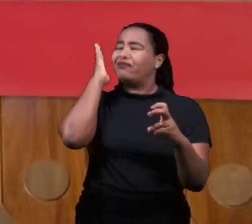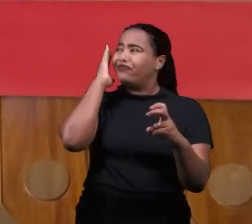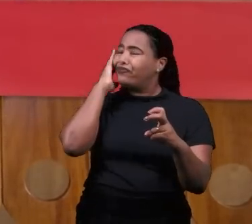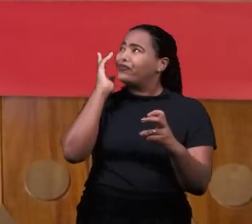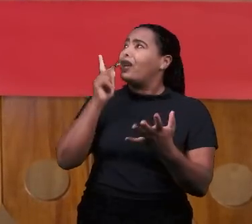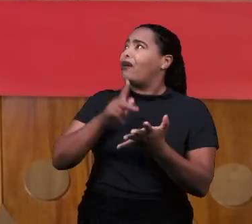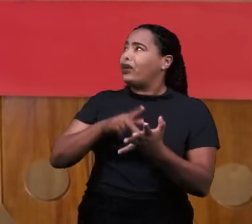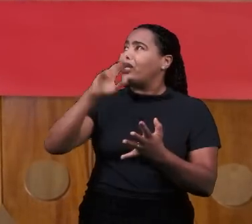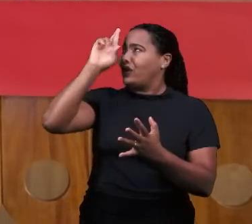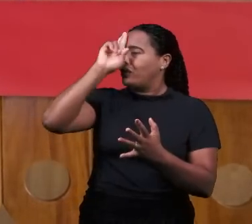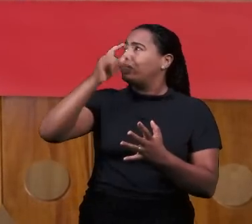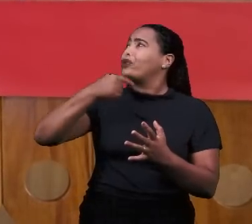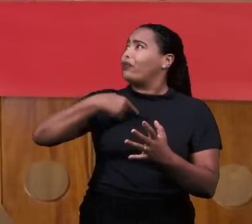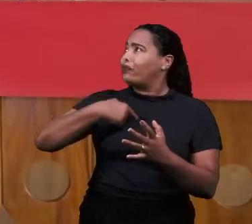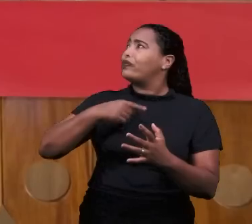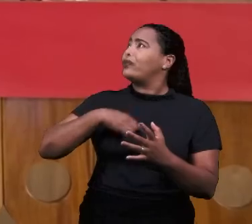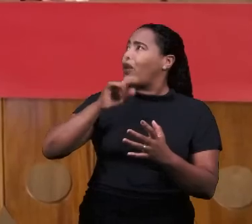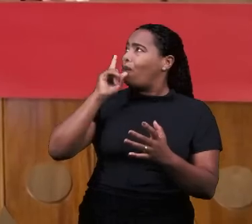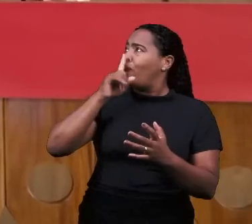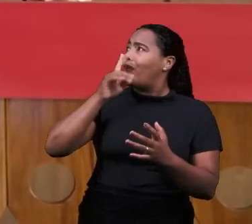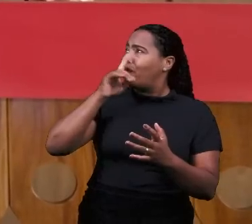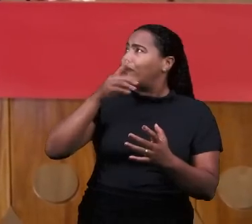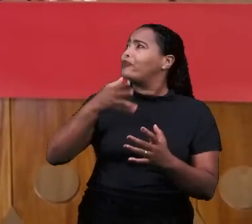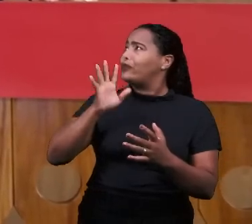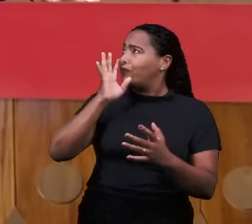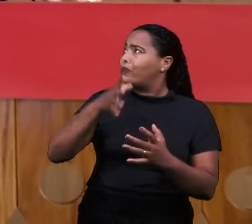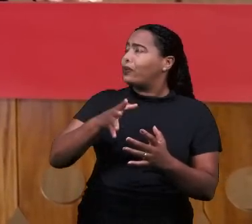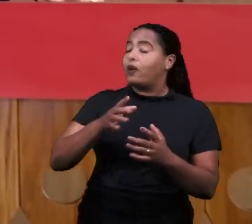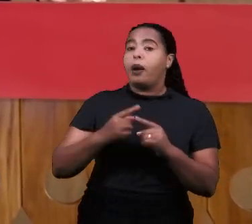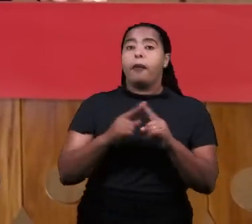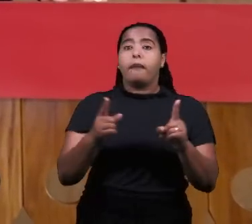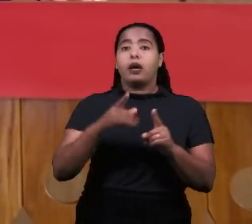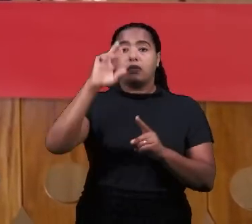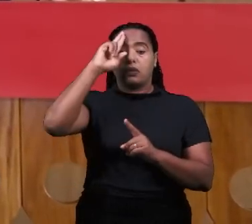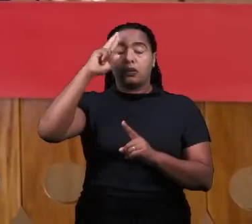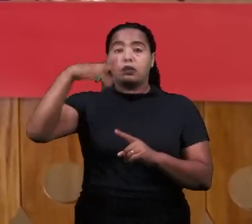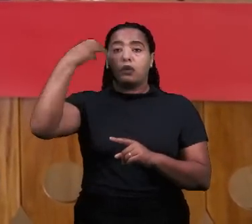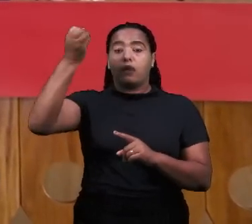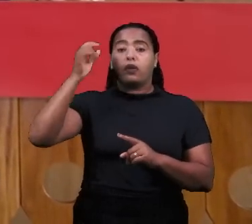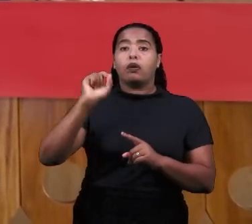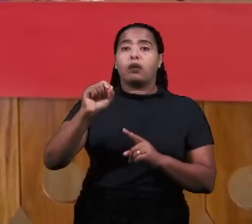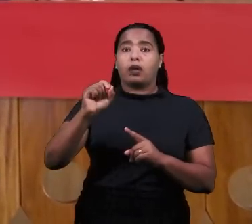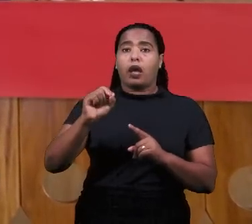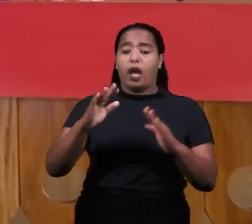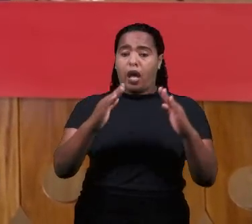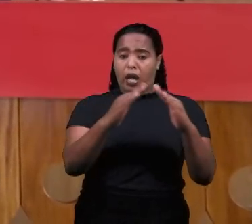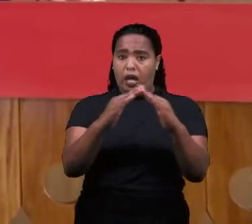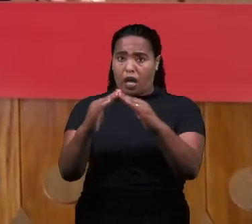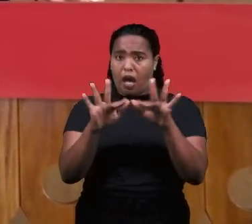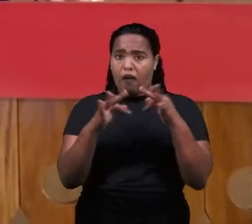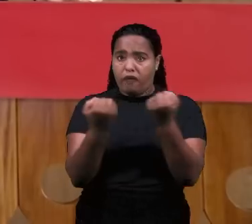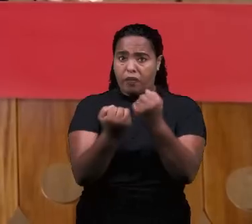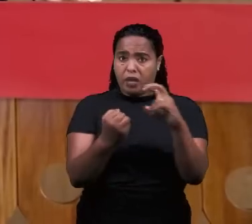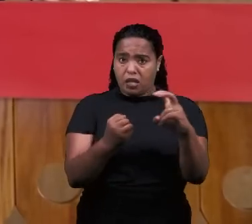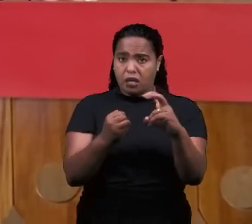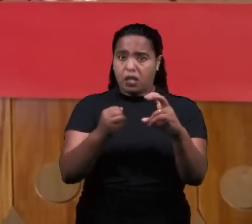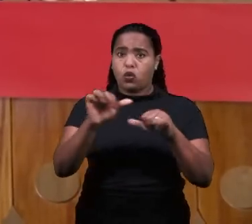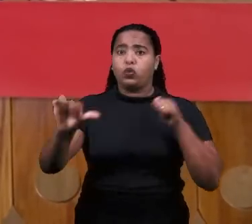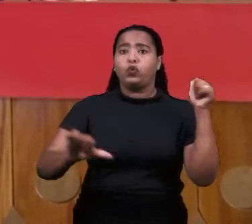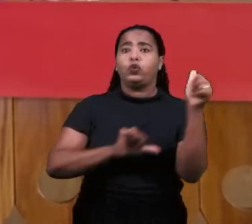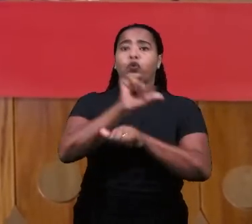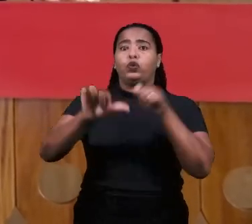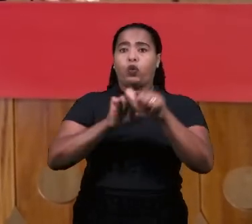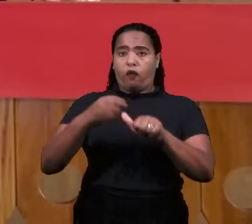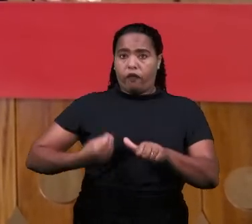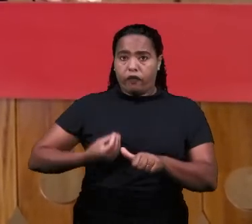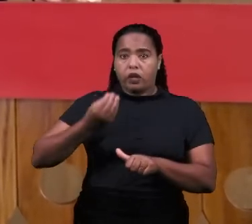na visão que esses lares eram restaurados devido à confissão. Então vamos orar aqui agora para esses irmãos. Essas irmãs